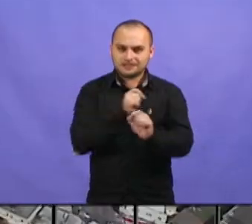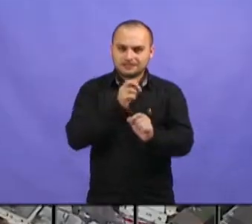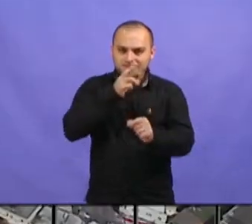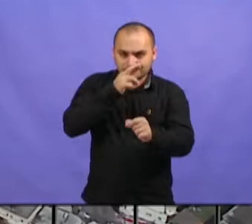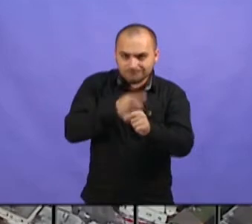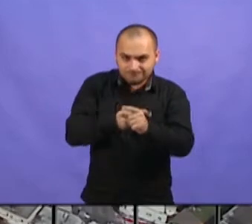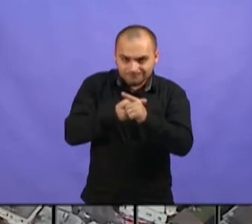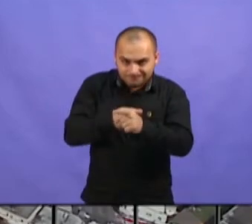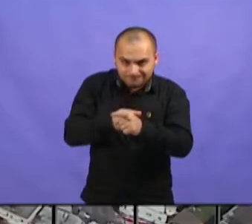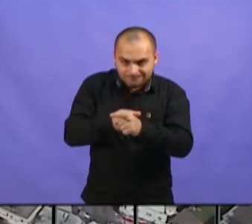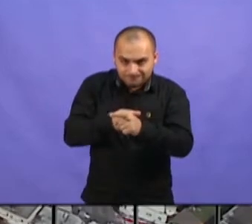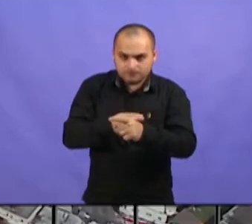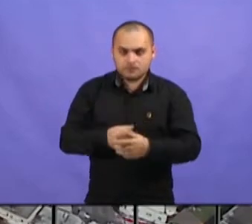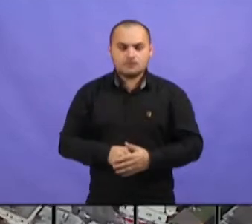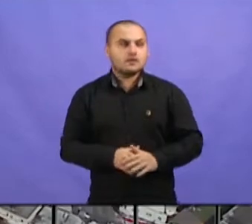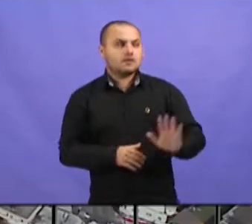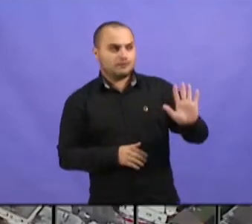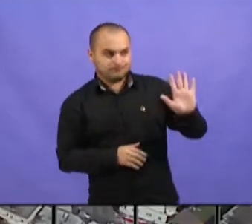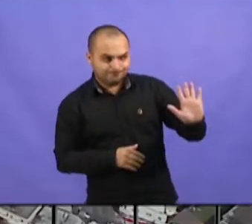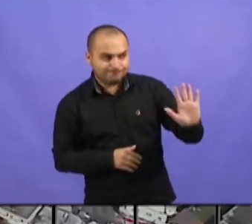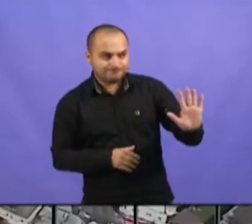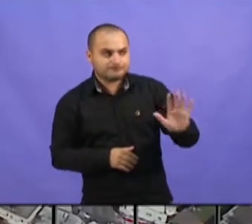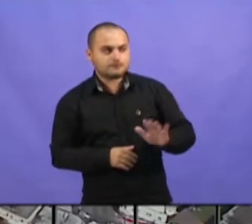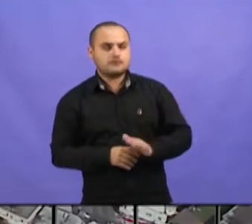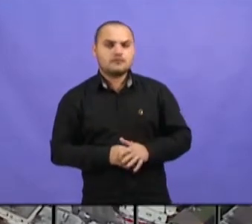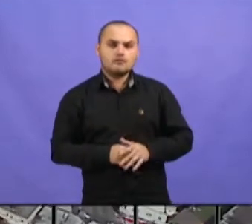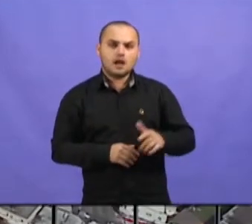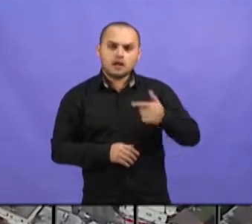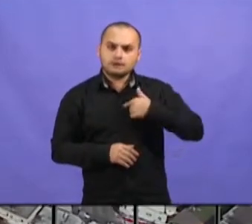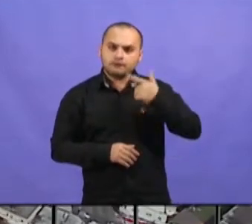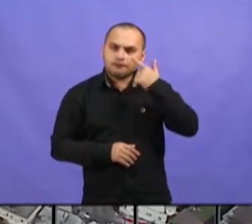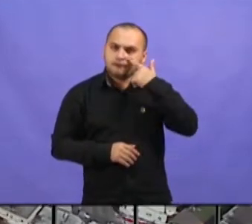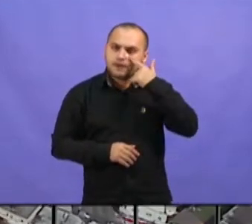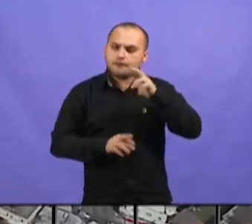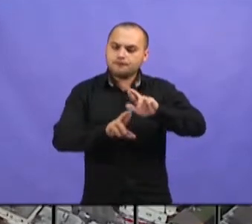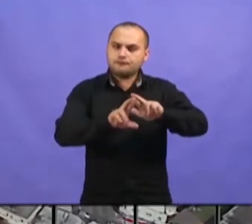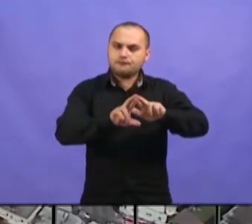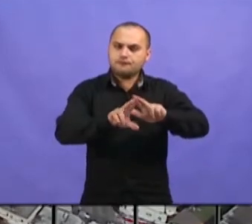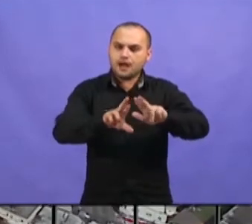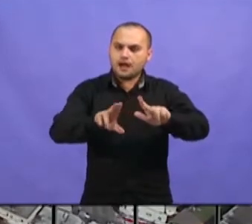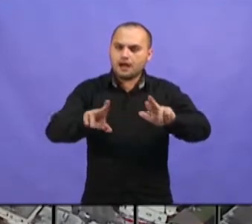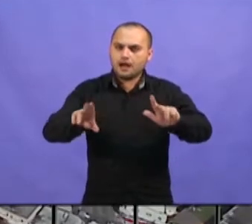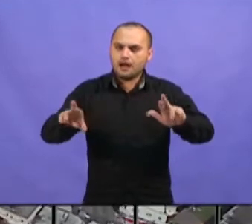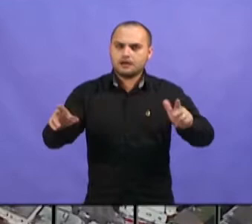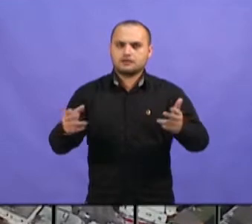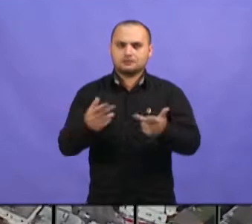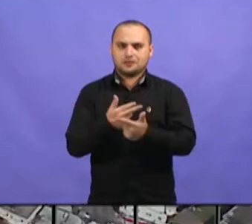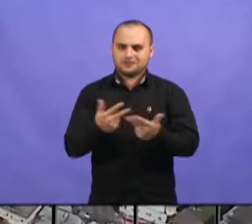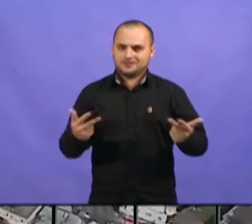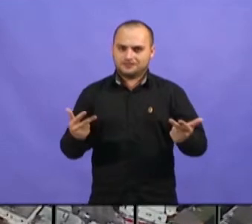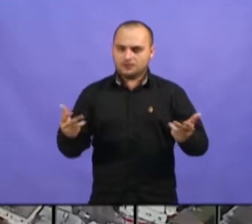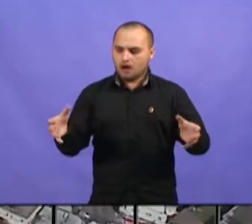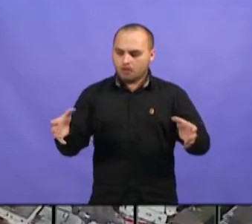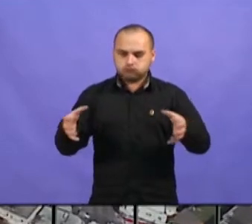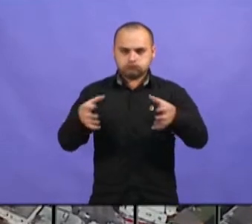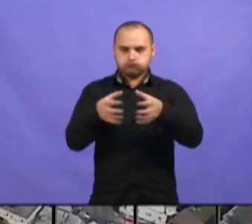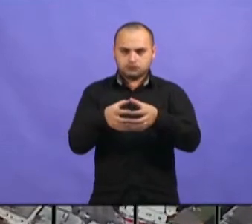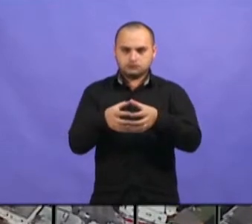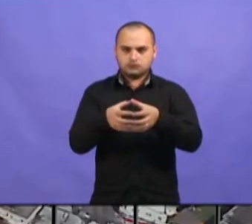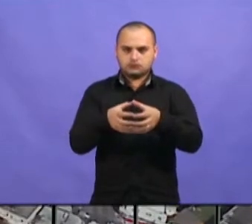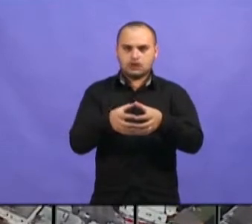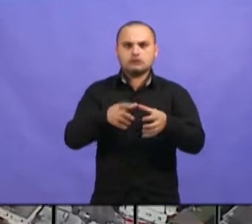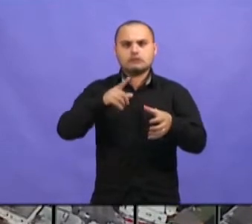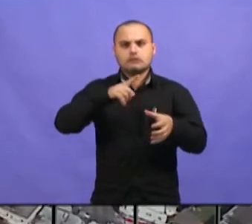Maurício, cada vez mais a gente acredita em multifatores. Tá? Então, em geral, a gente tem